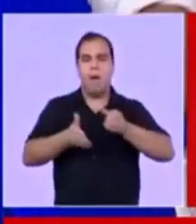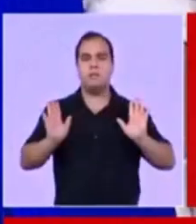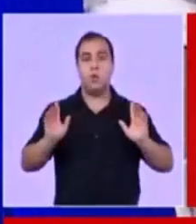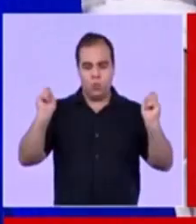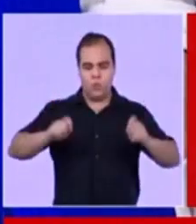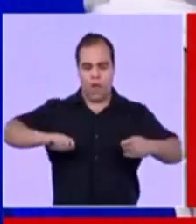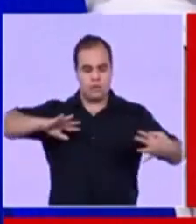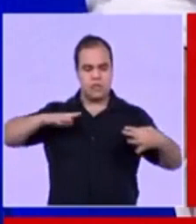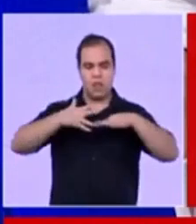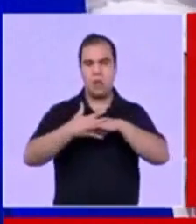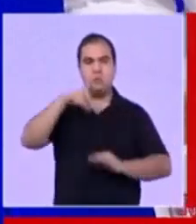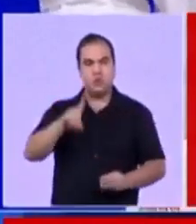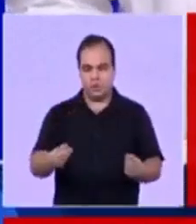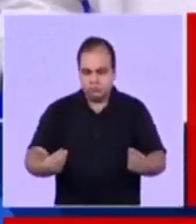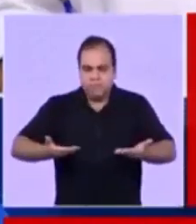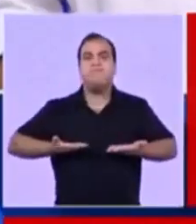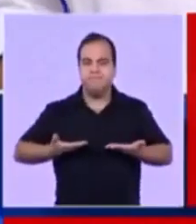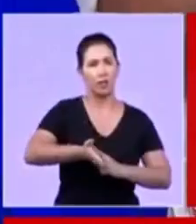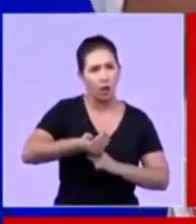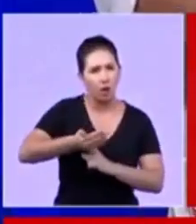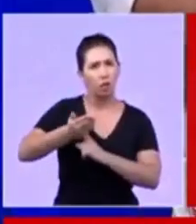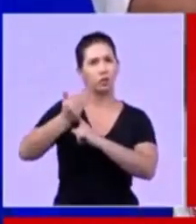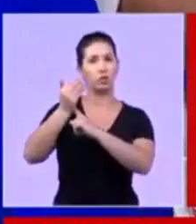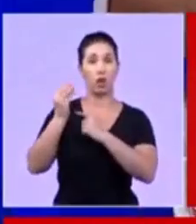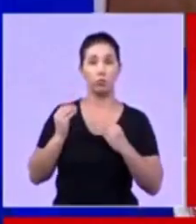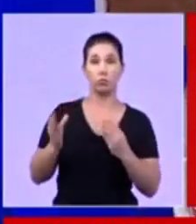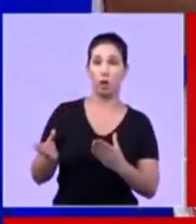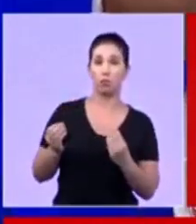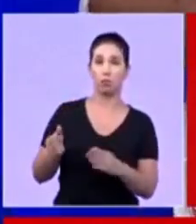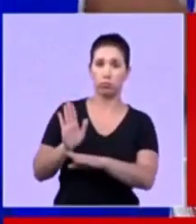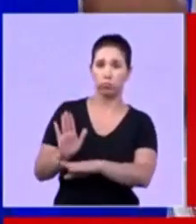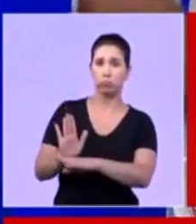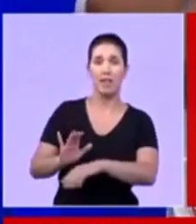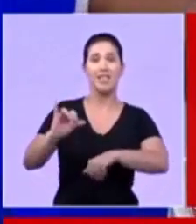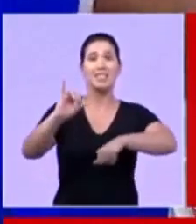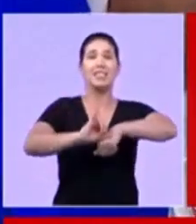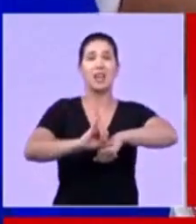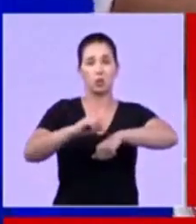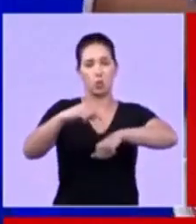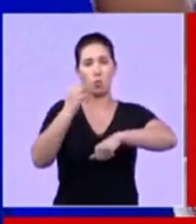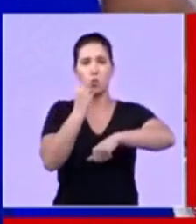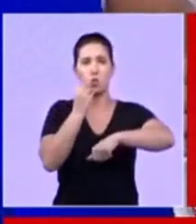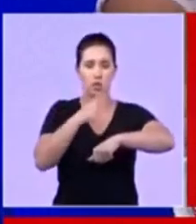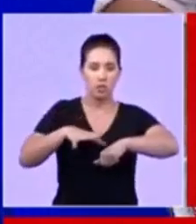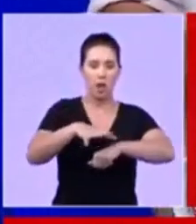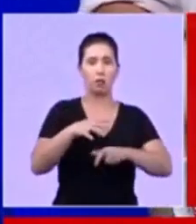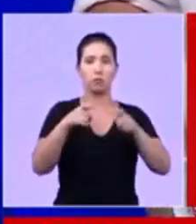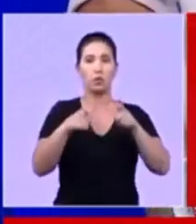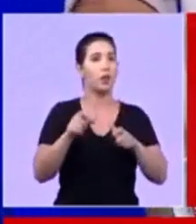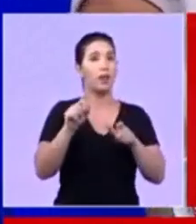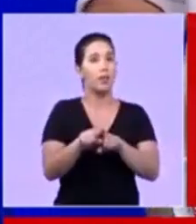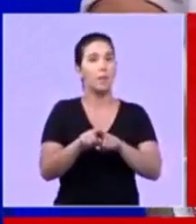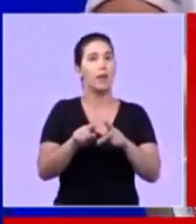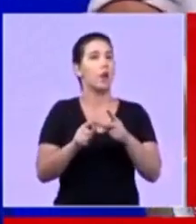mas não podemos se isentar essa responsabilidade assim com centro de oportunidade com compras públicas a